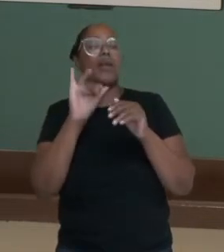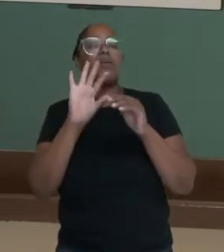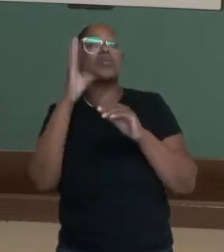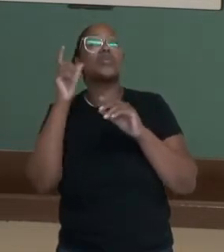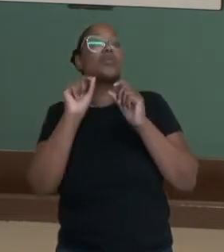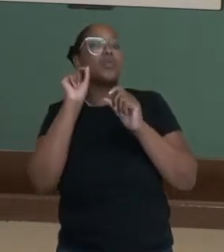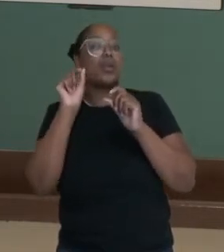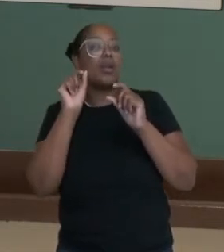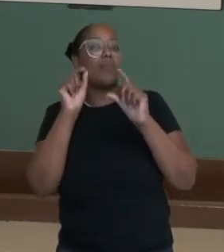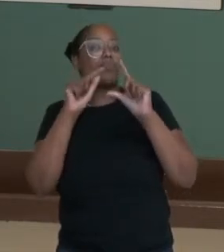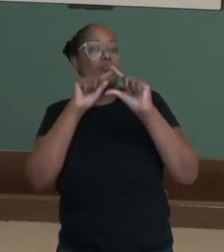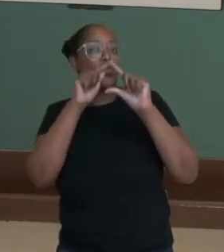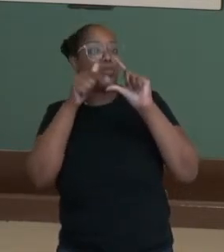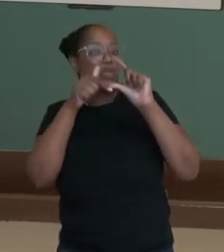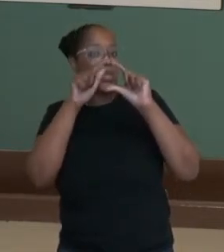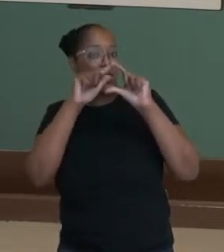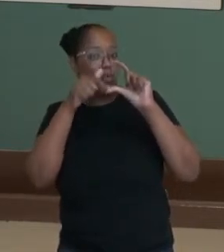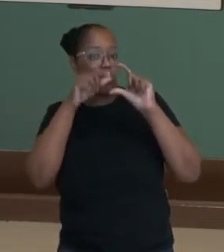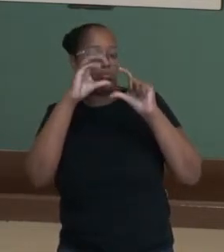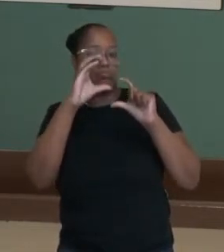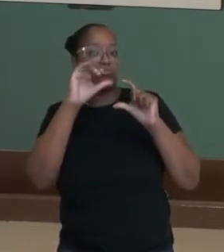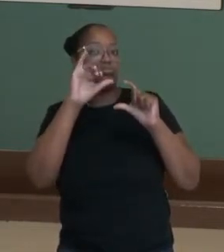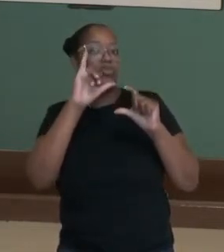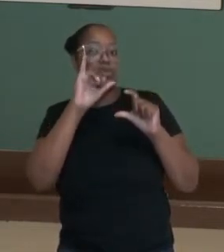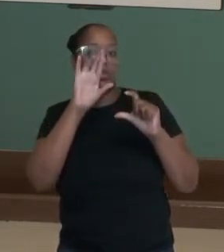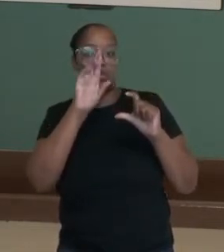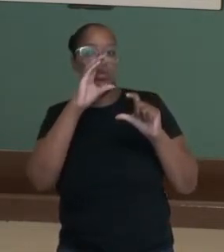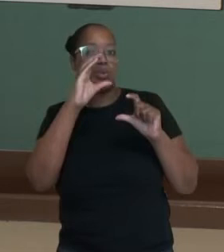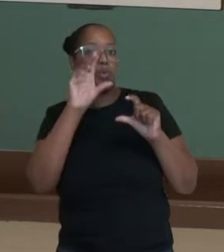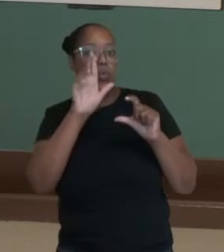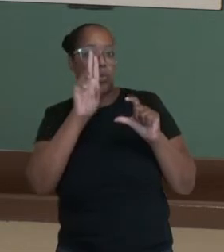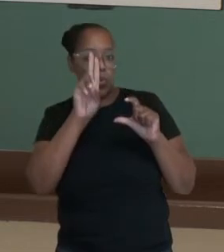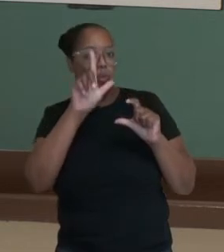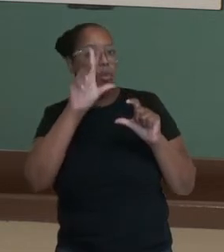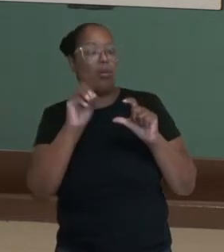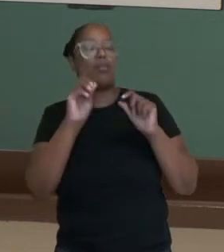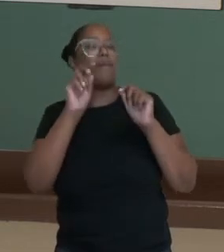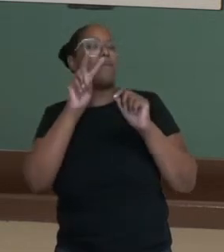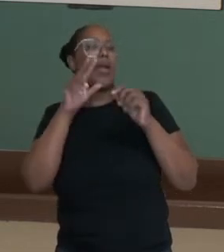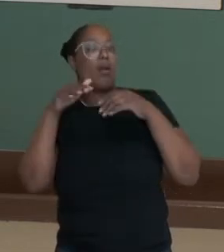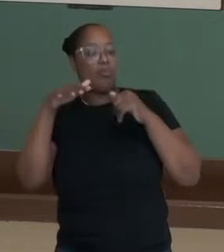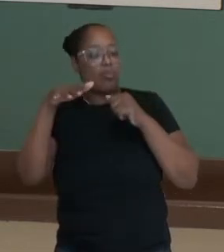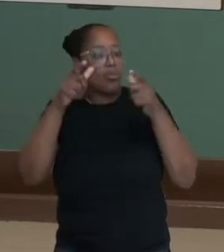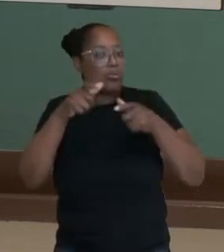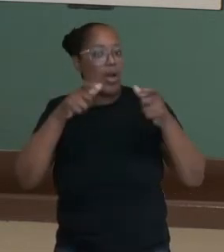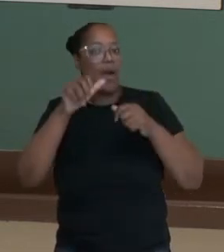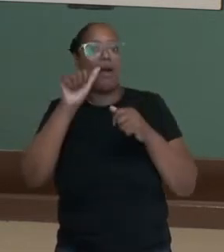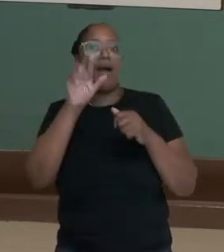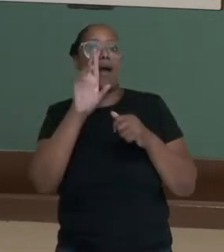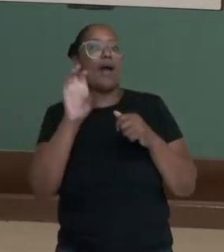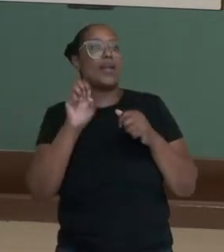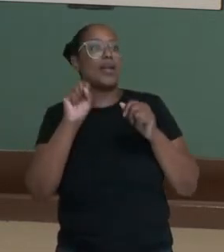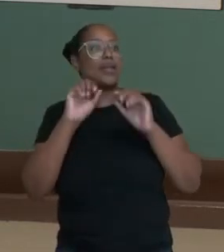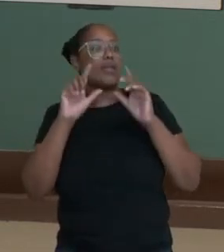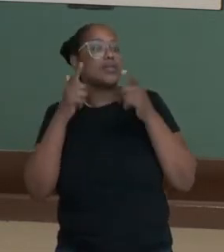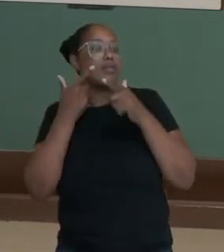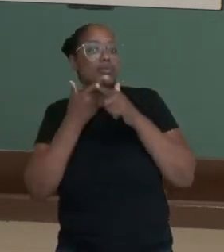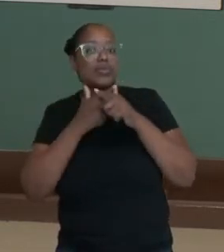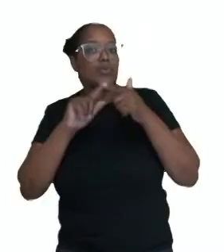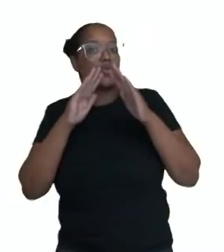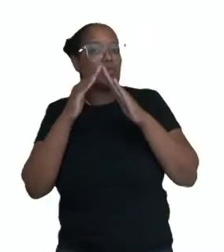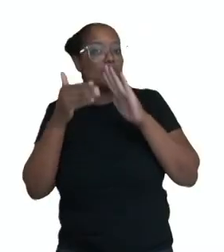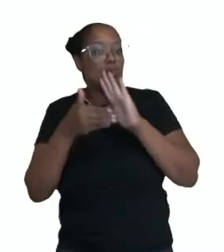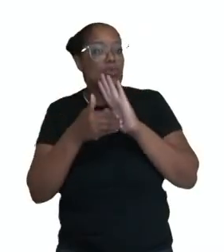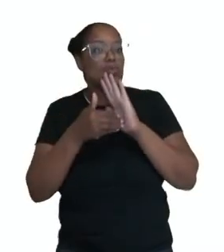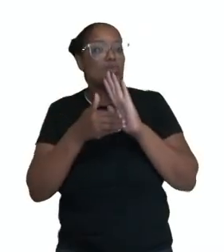exatamente um círculo. Então, nada mais é do que a área de uma secção transversal, nada mais